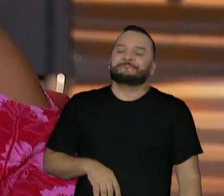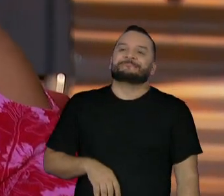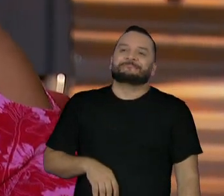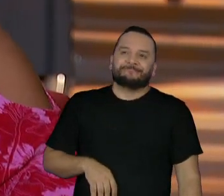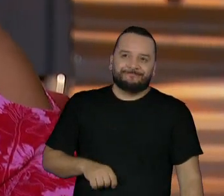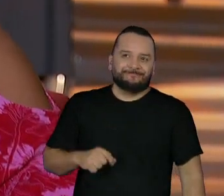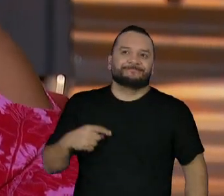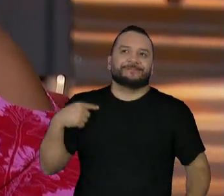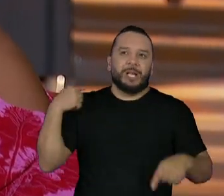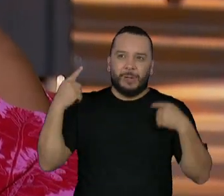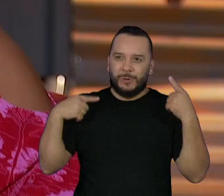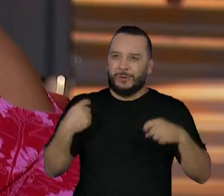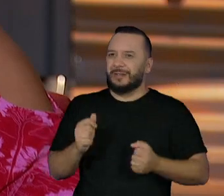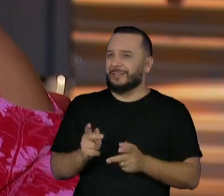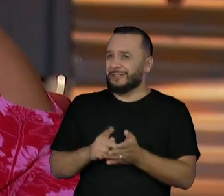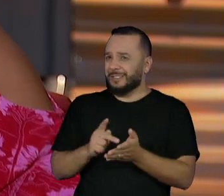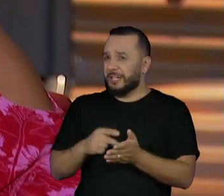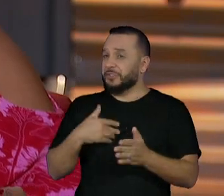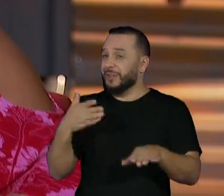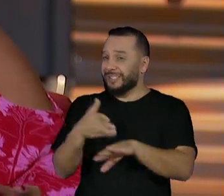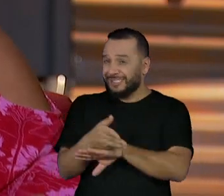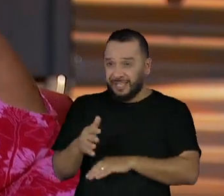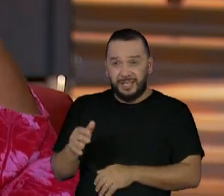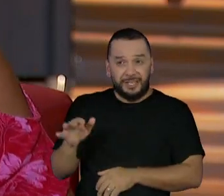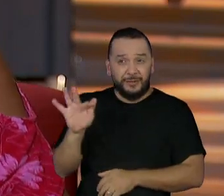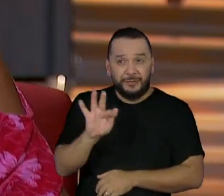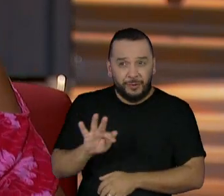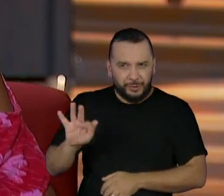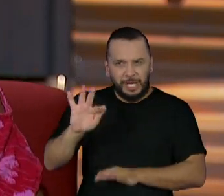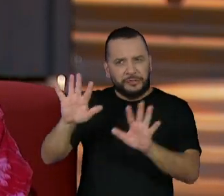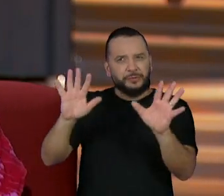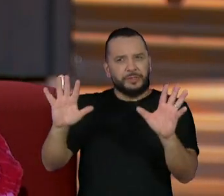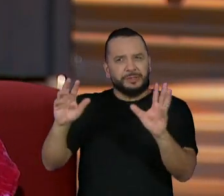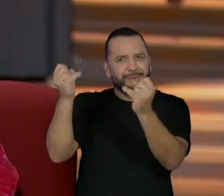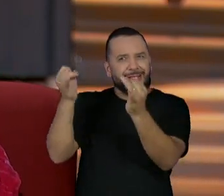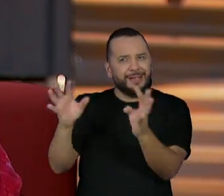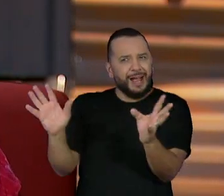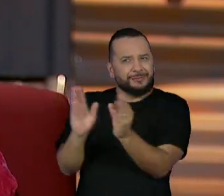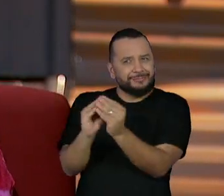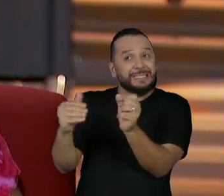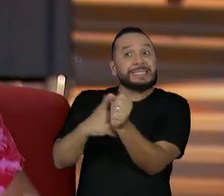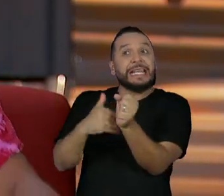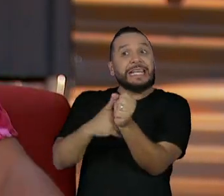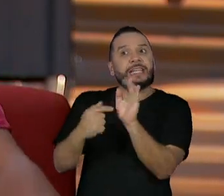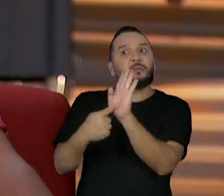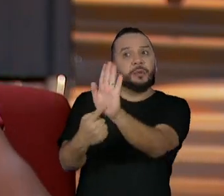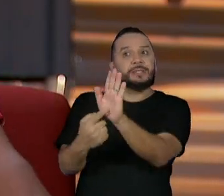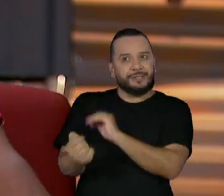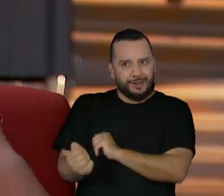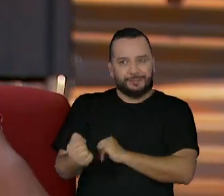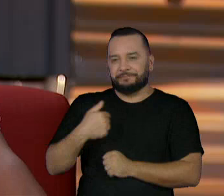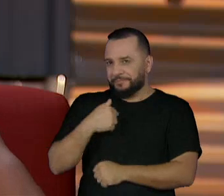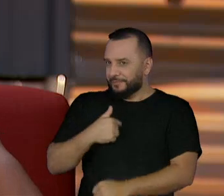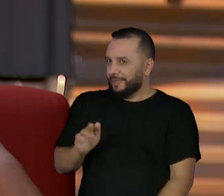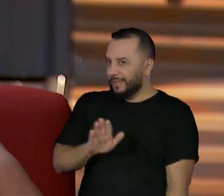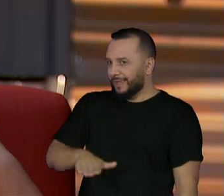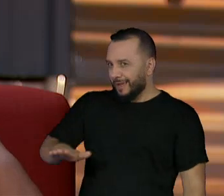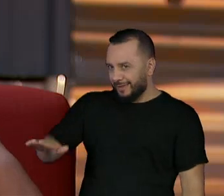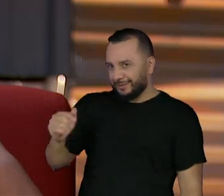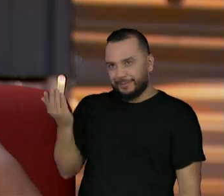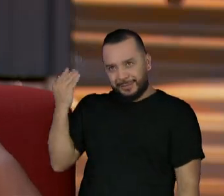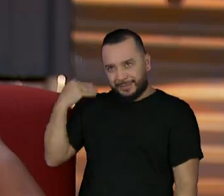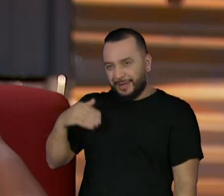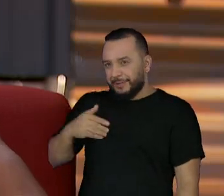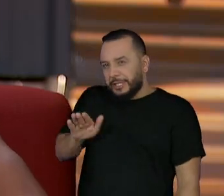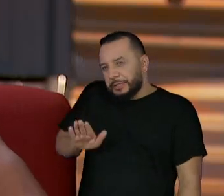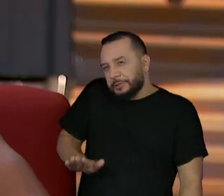Olha, é isso, eu entrei na faculdade... Vou falar uma coisa aqui que eu nunca falei em lugar nenhum. Quando eu era criança, e